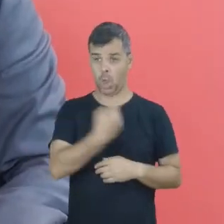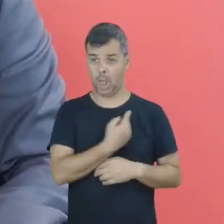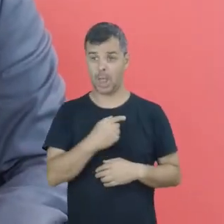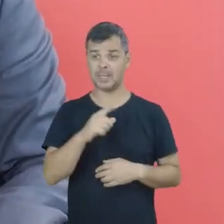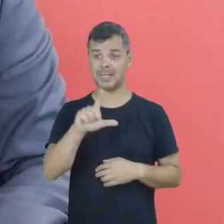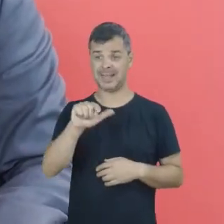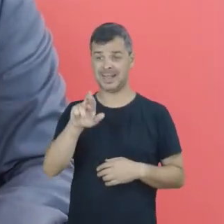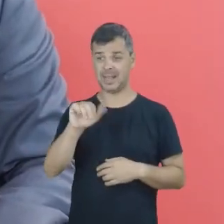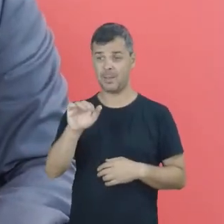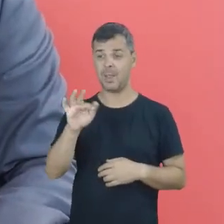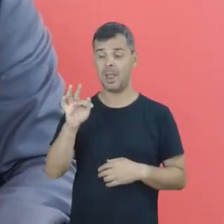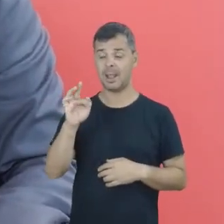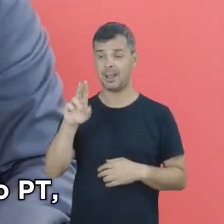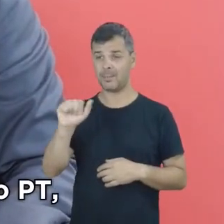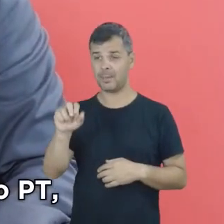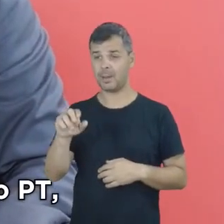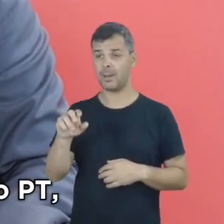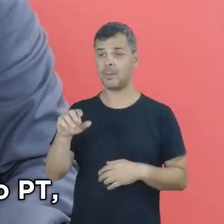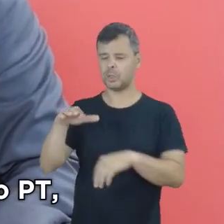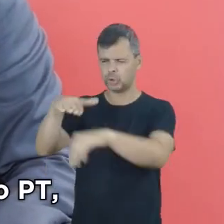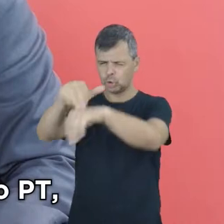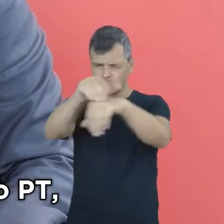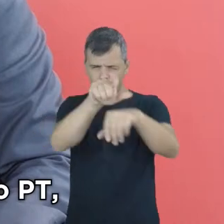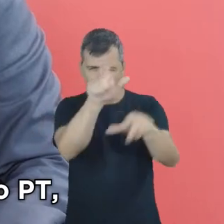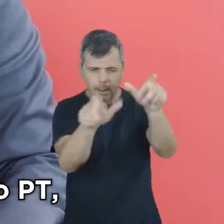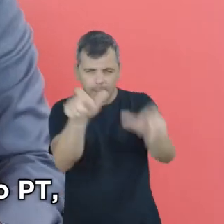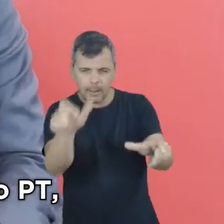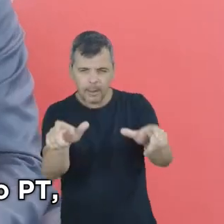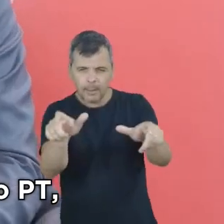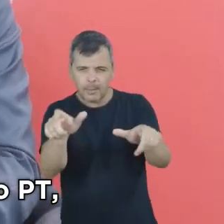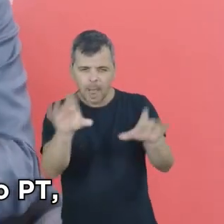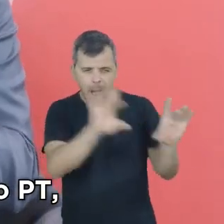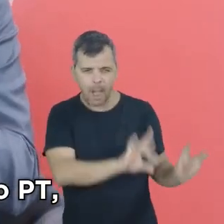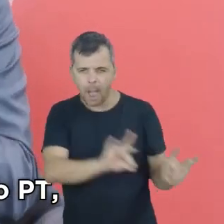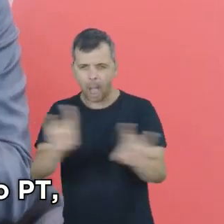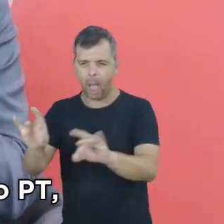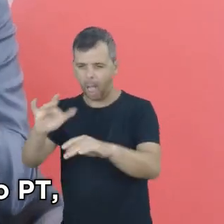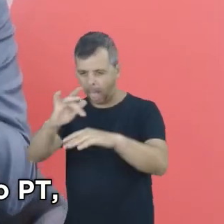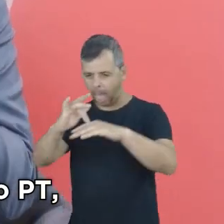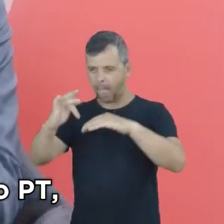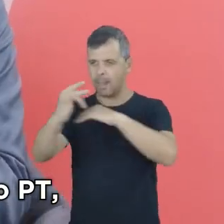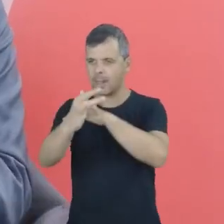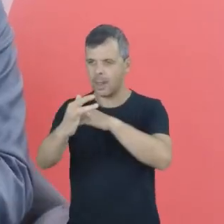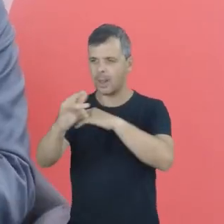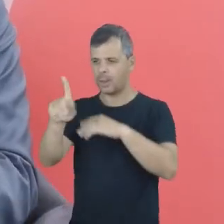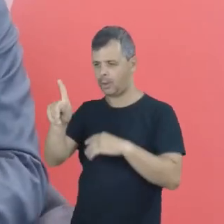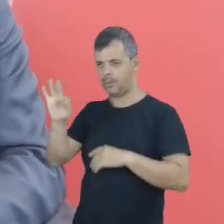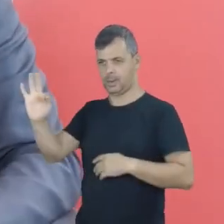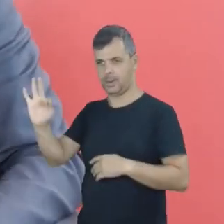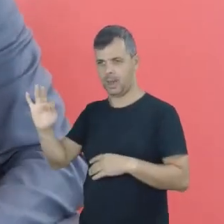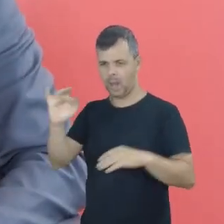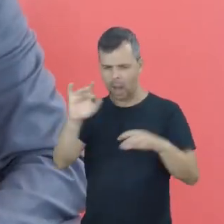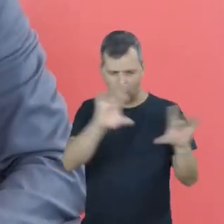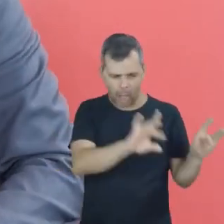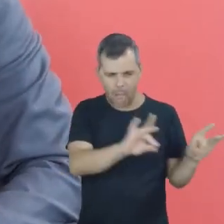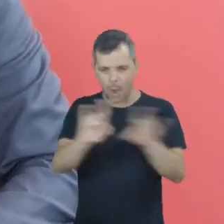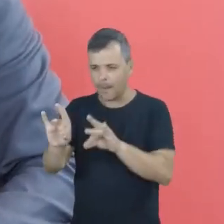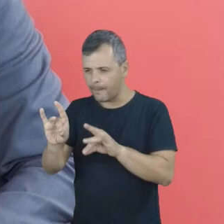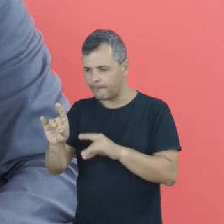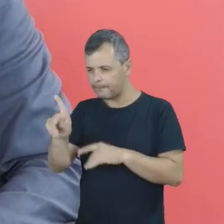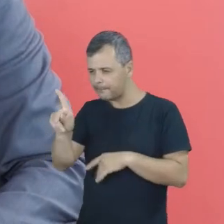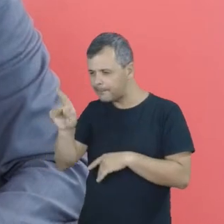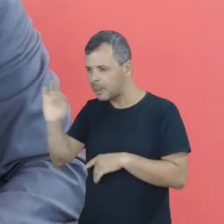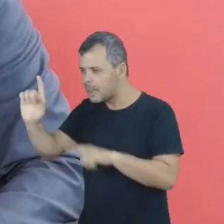Lindbergh Farias, deputado federal do PT e quero chamar você para acompanhar as redes sociais do PT, para acompanhar a TV